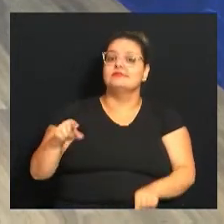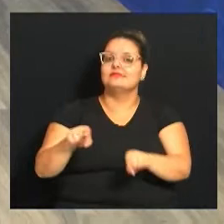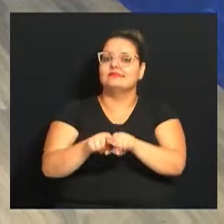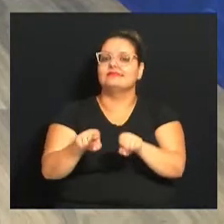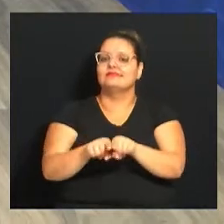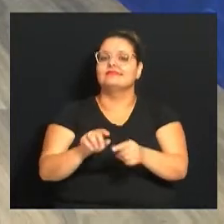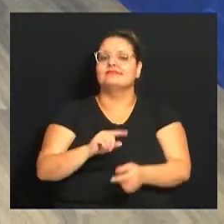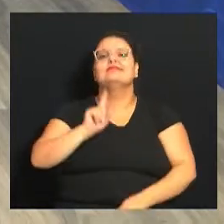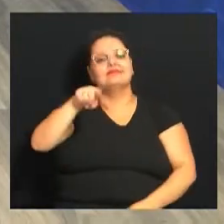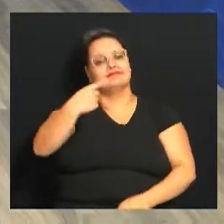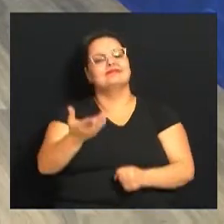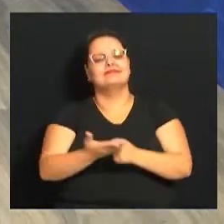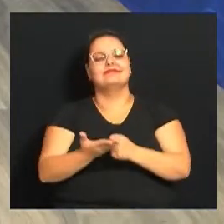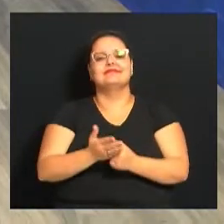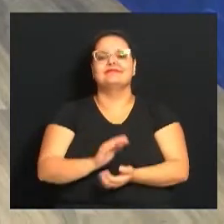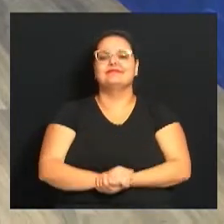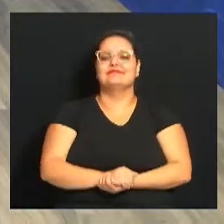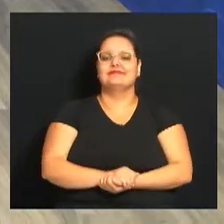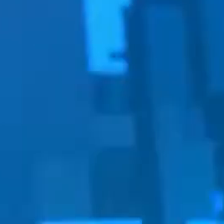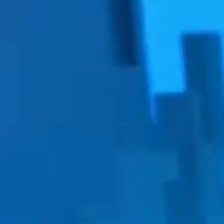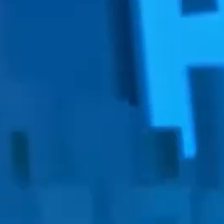depois do nosso intervalo.